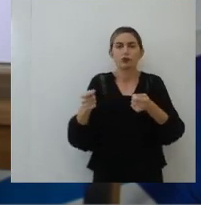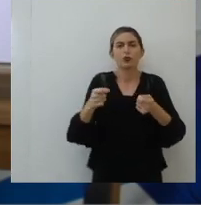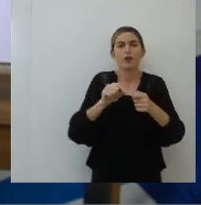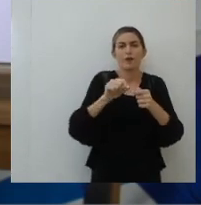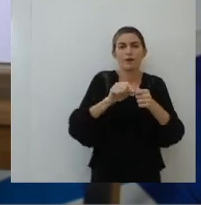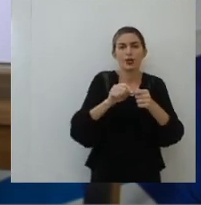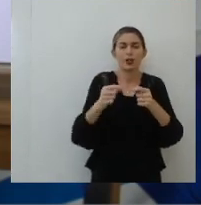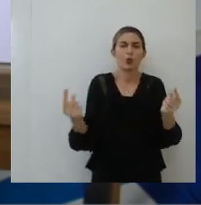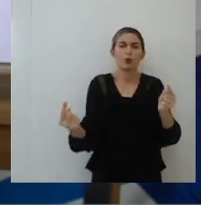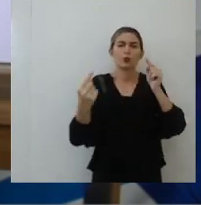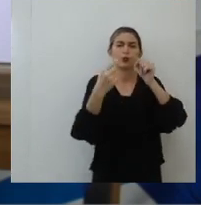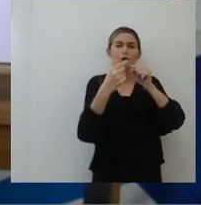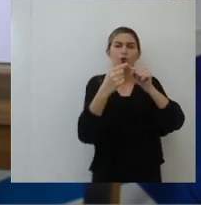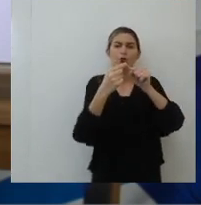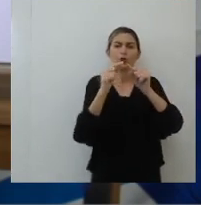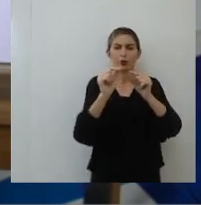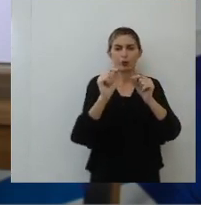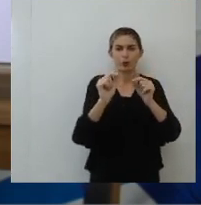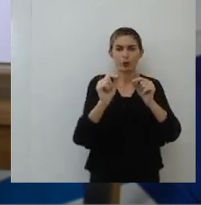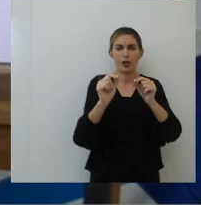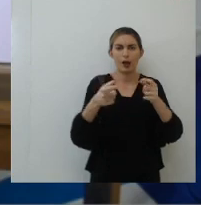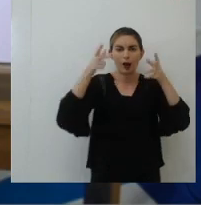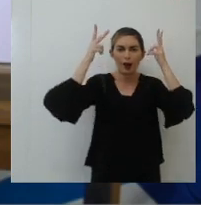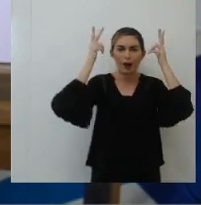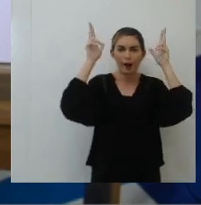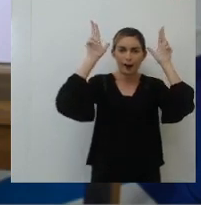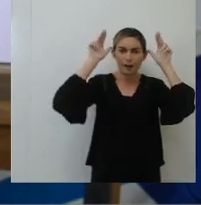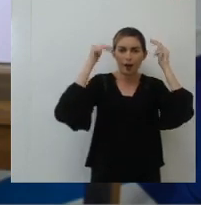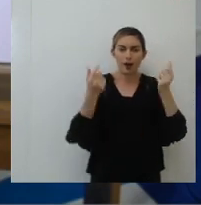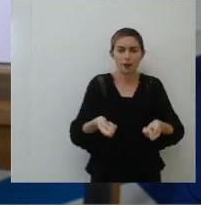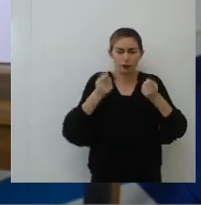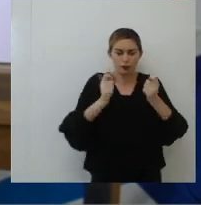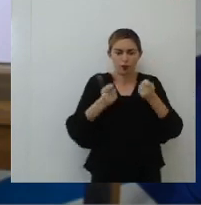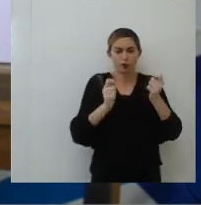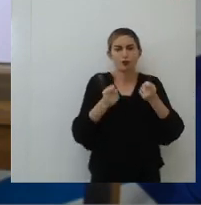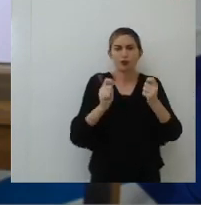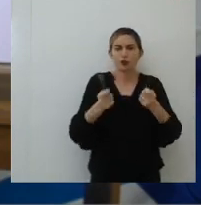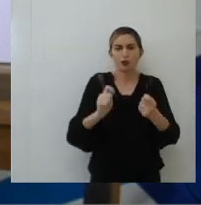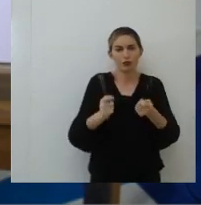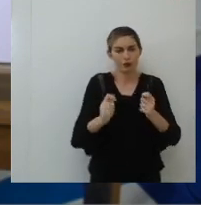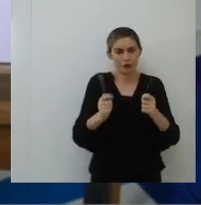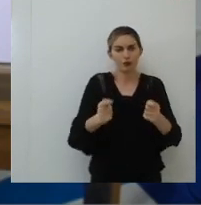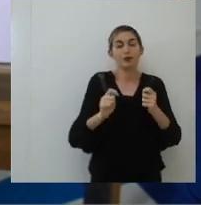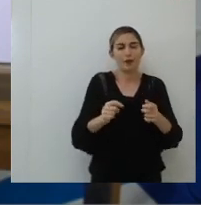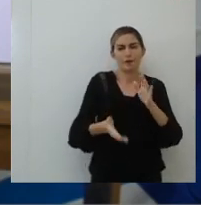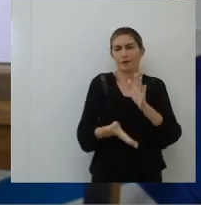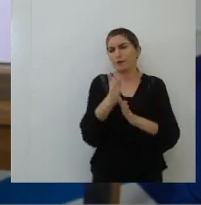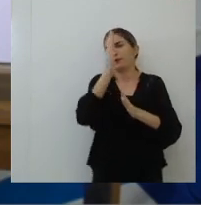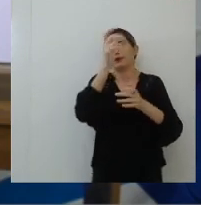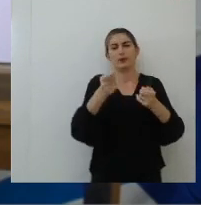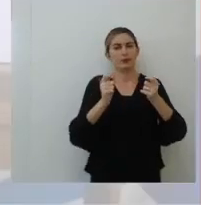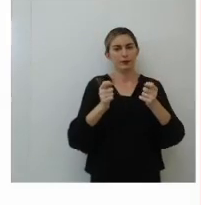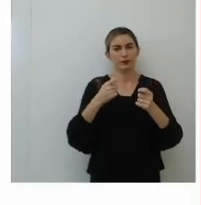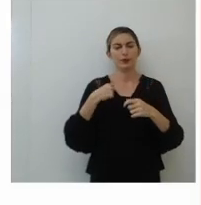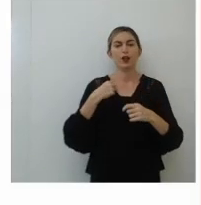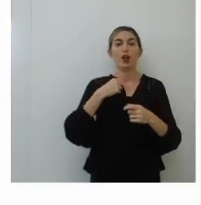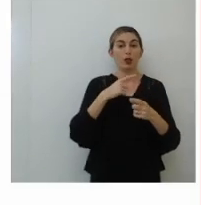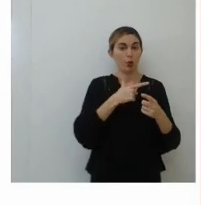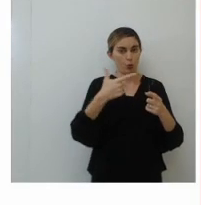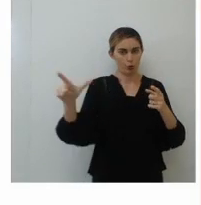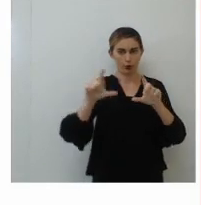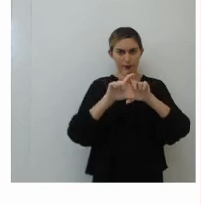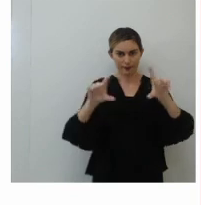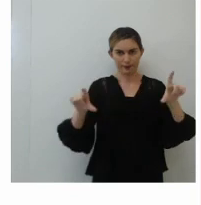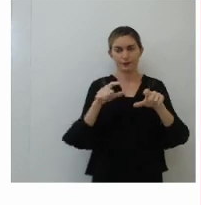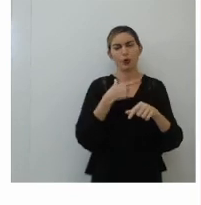Fazendo aqui a relação com o cavalo, né? Montou o cavalo e lepte-lepte, foi-se embora. Ó, tem uma outra